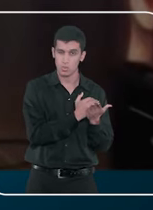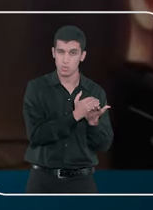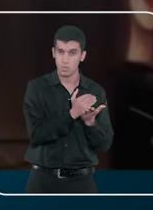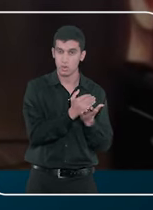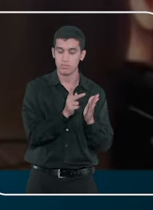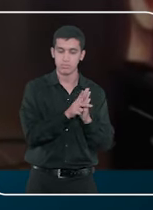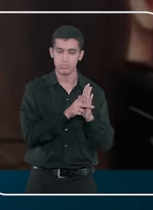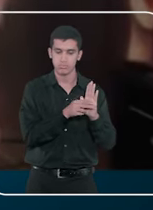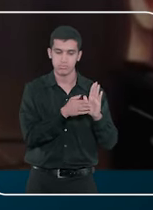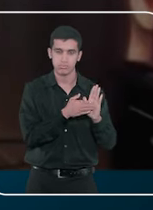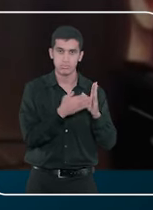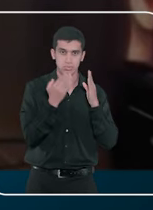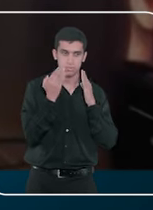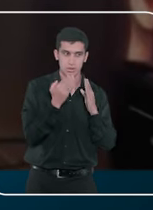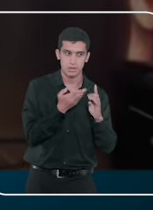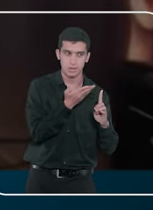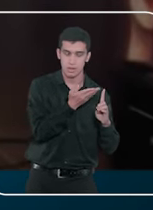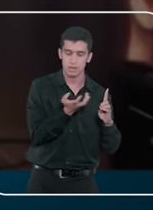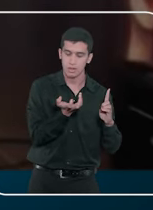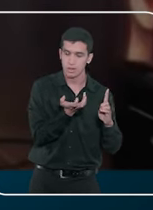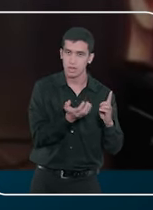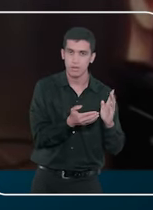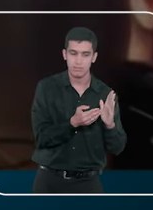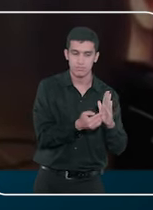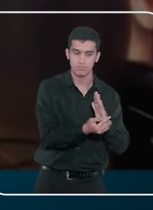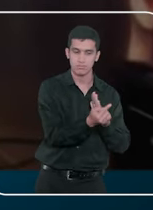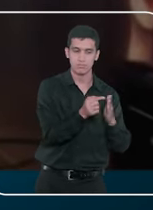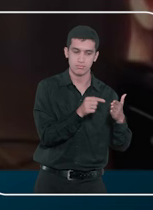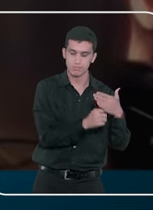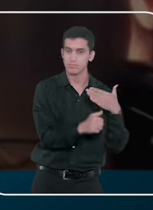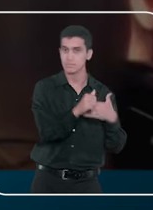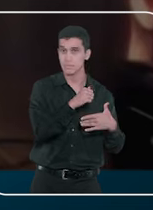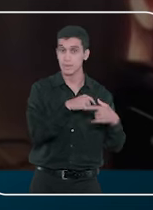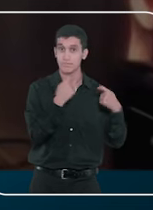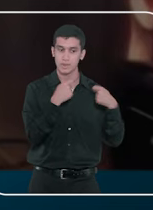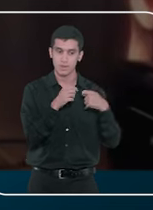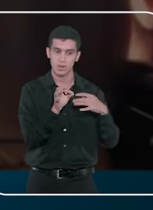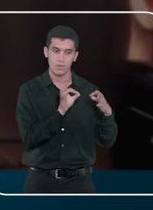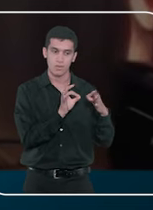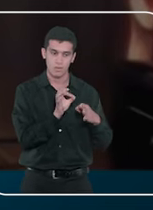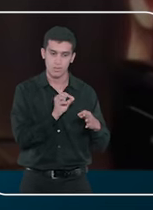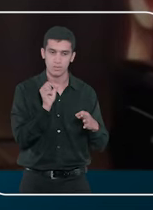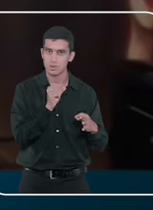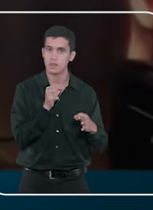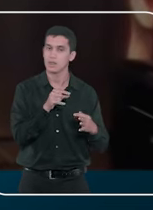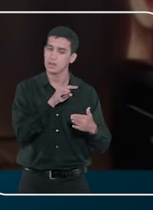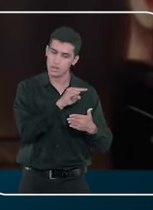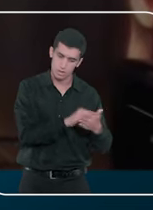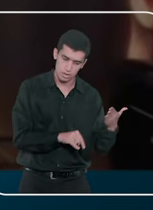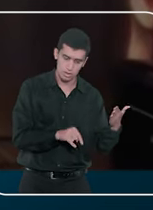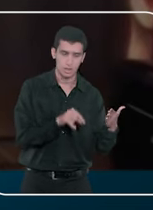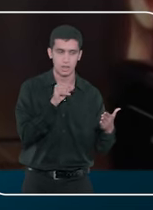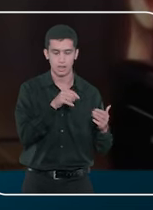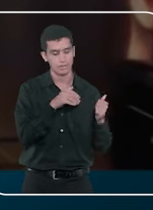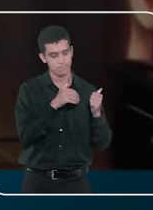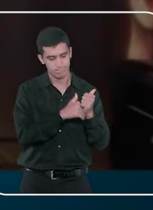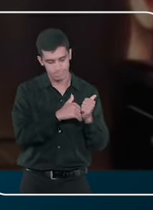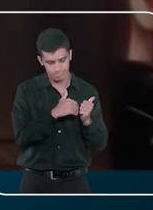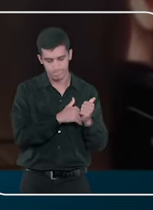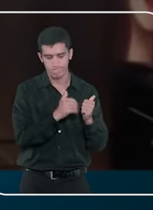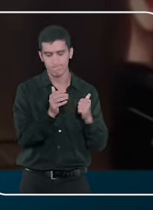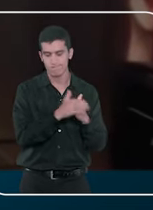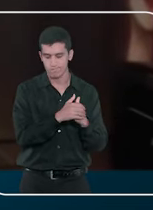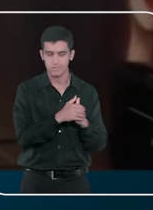de demonstração de interesse a necessidade da celebração de um termo de